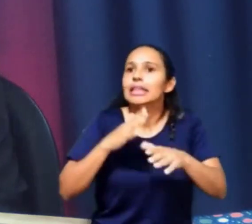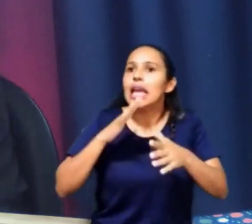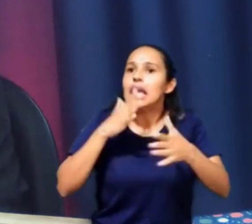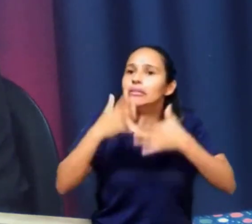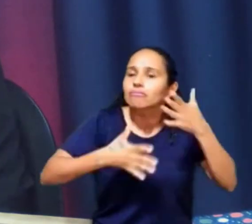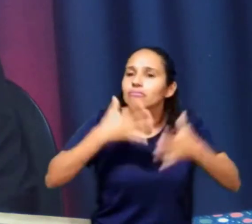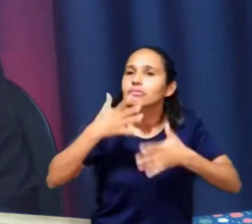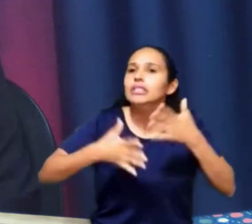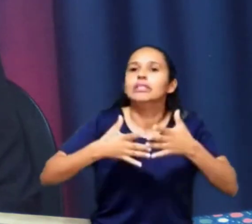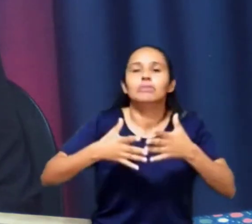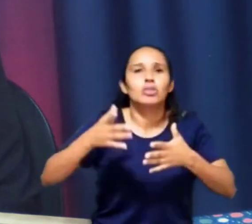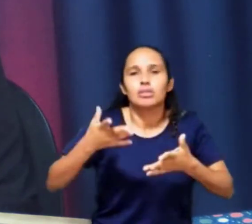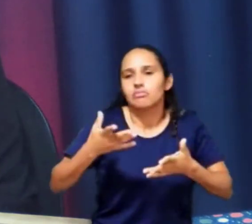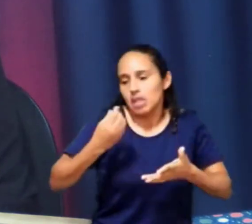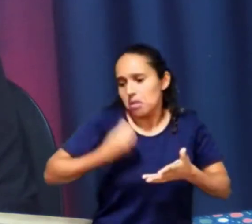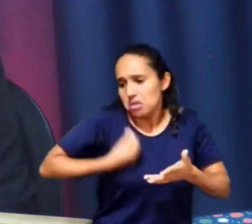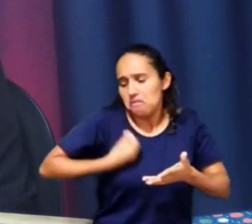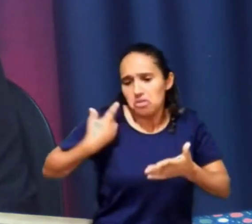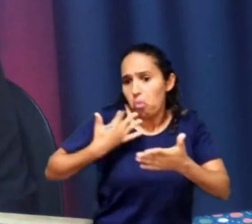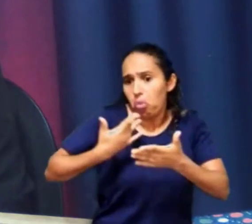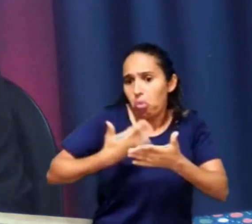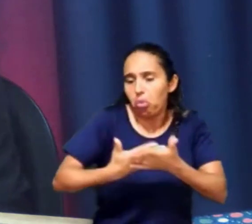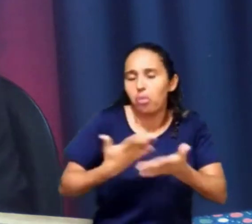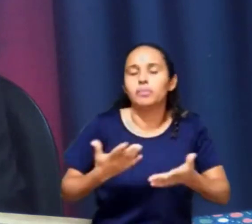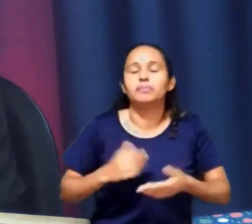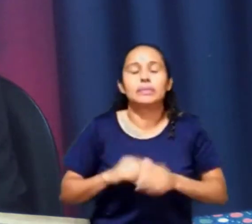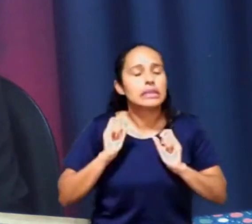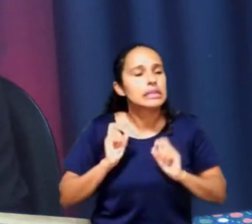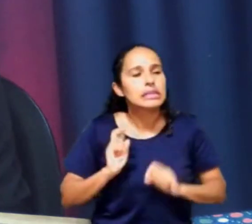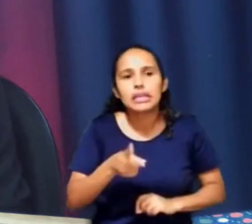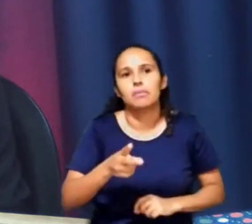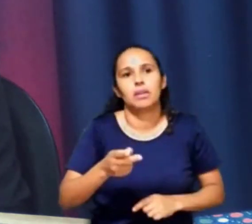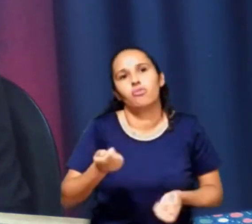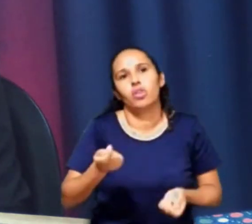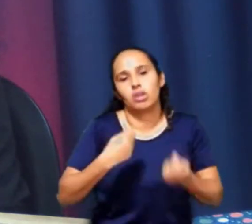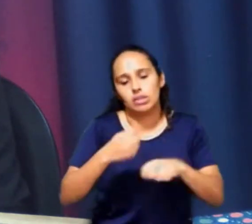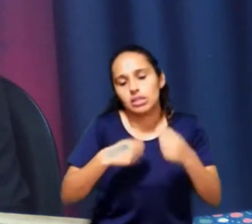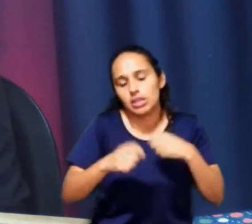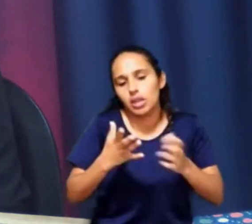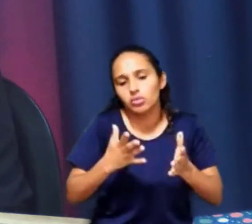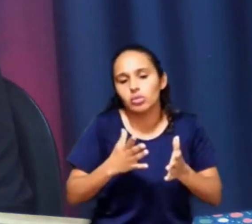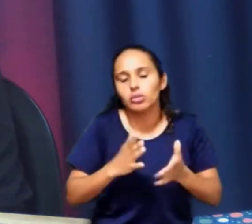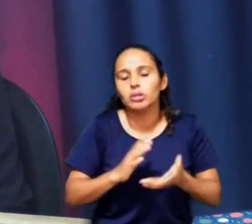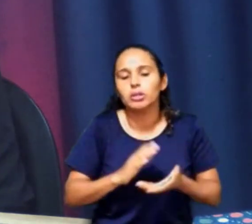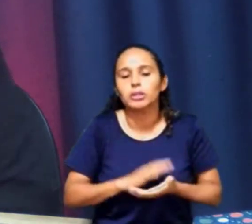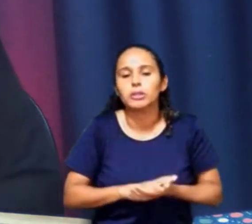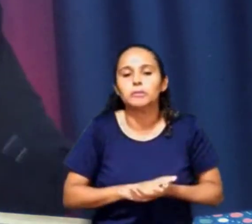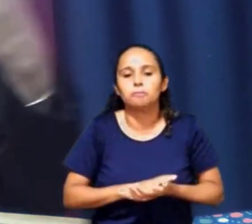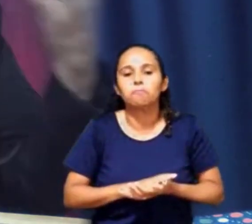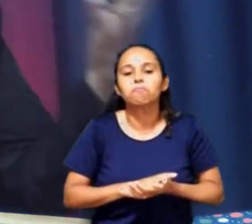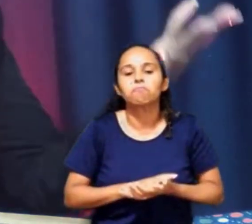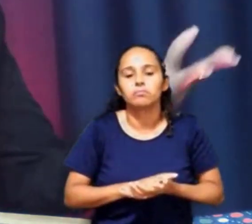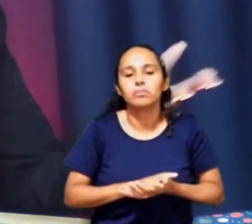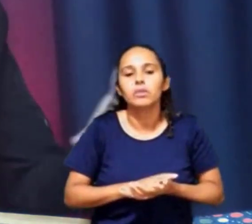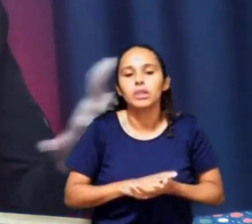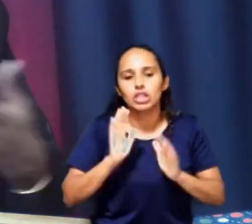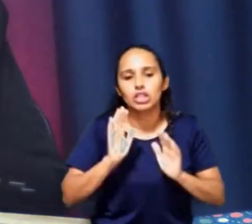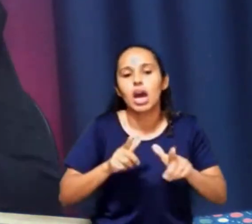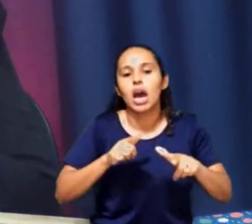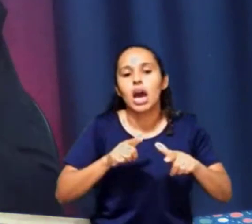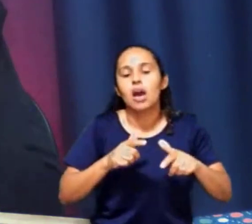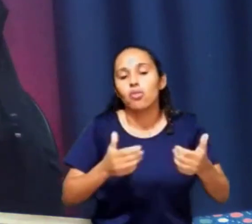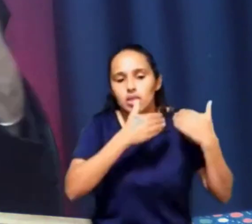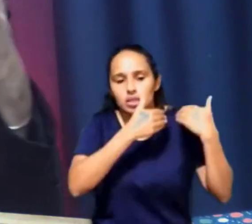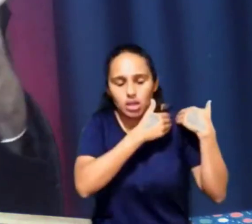administradora e... talvez por ter ocupado um cargo de direção na PAI. Então, se olhar um pouco mais amplo, né,